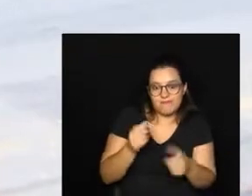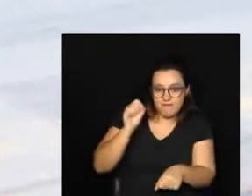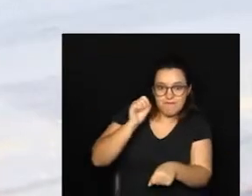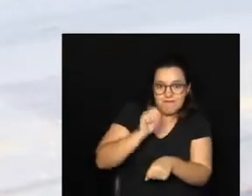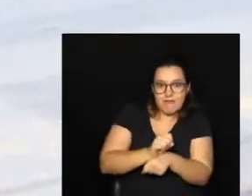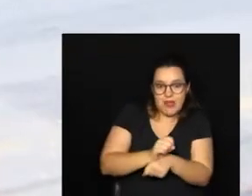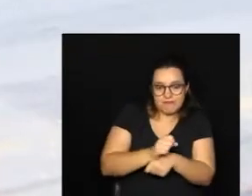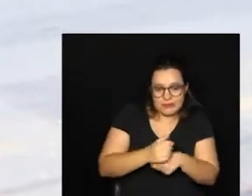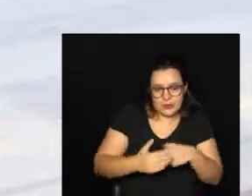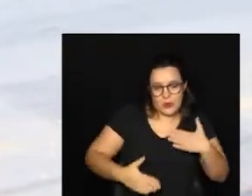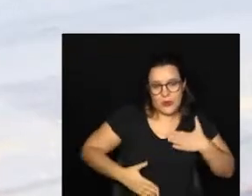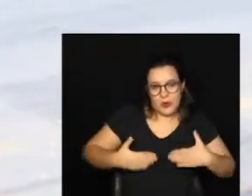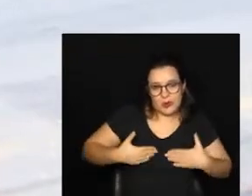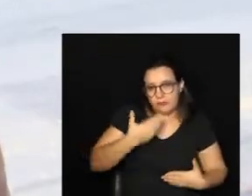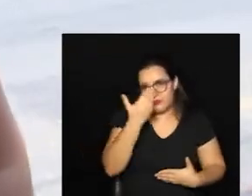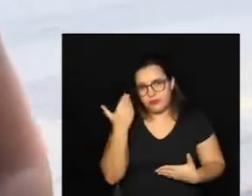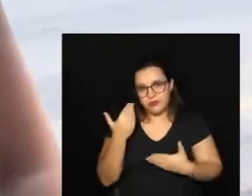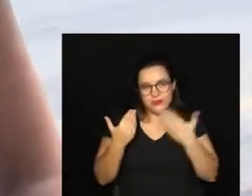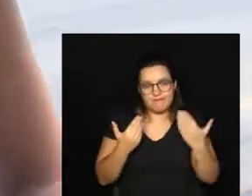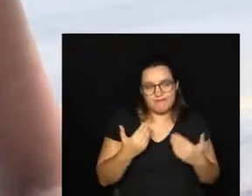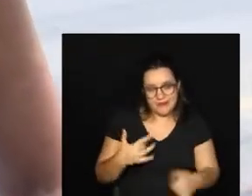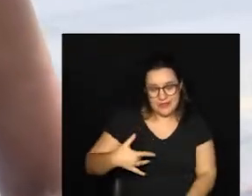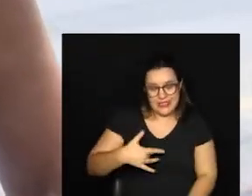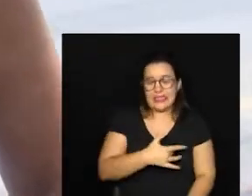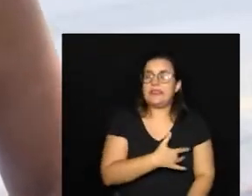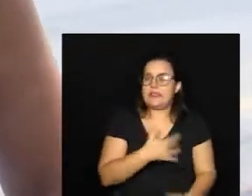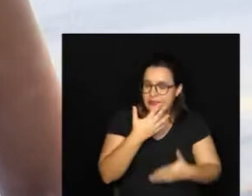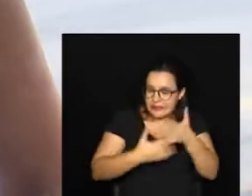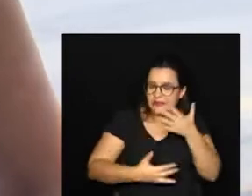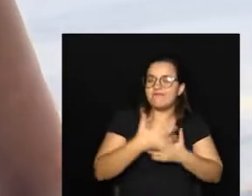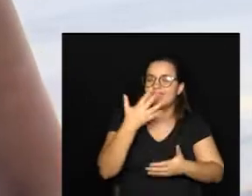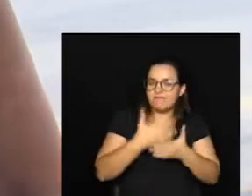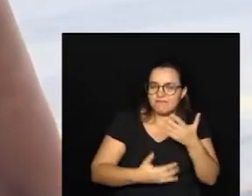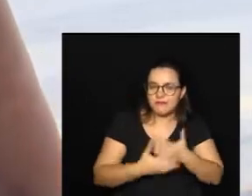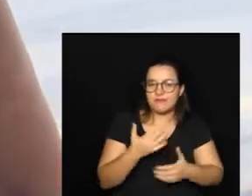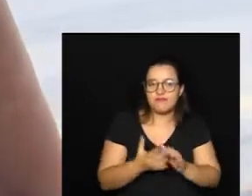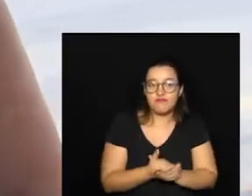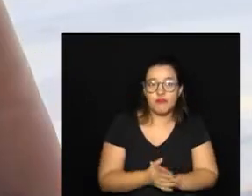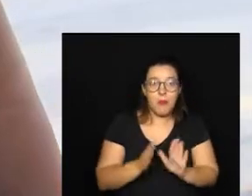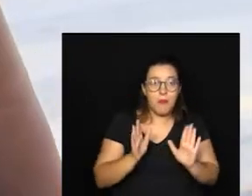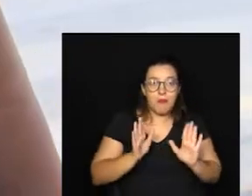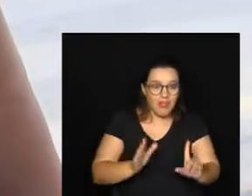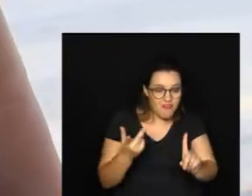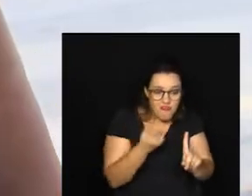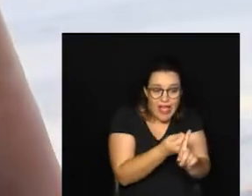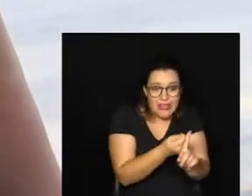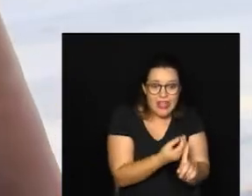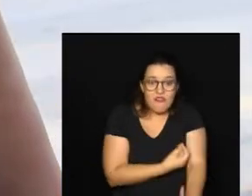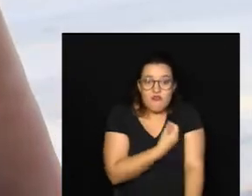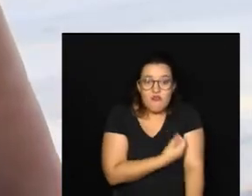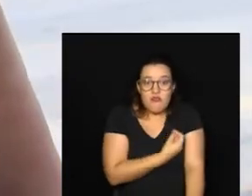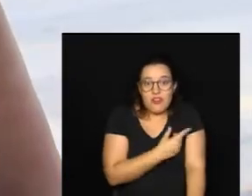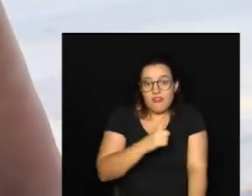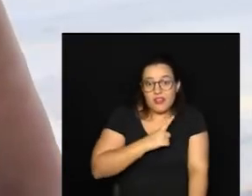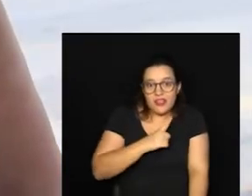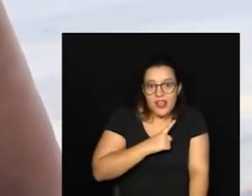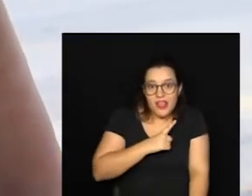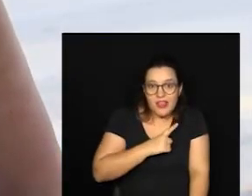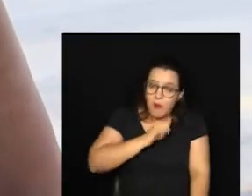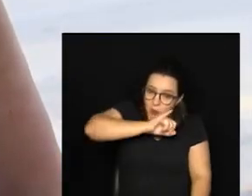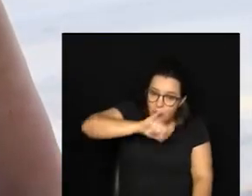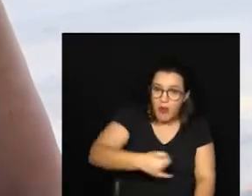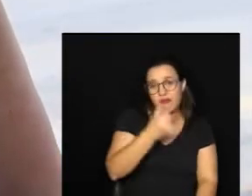prejudicar bastante, né, a saúde da pessoa. E nós temos a vacina, nós podemos nos